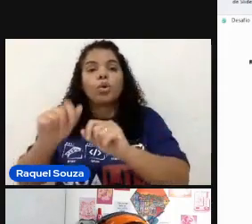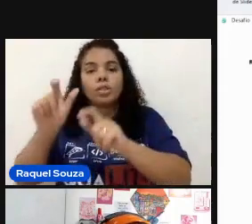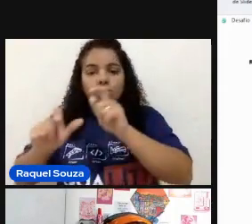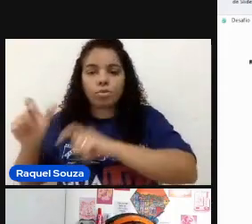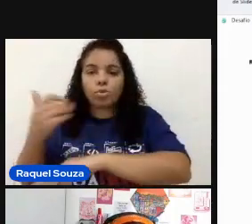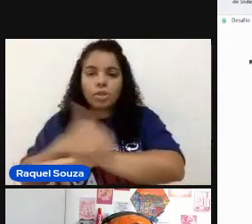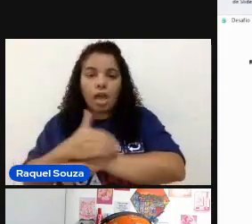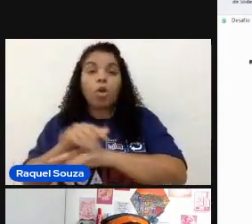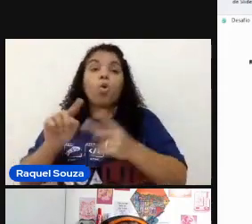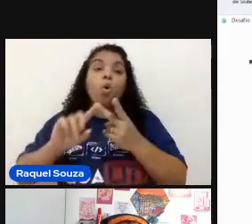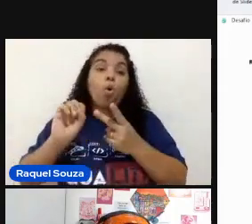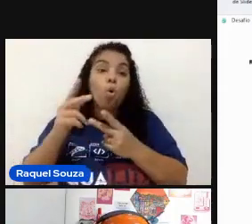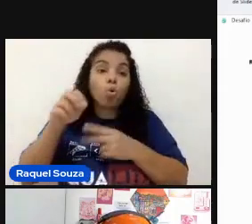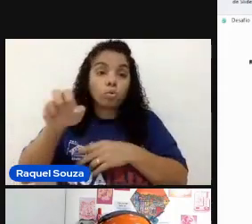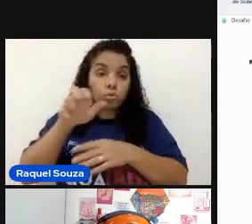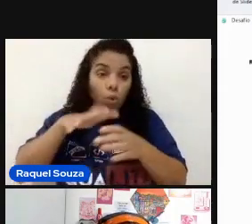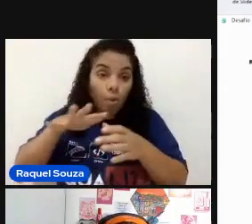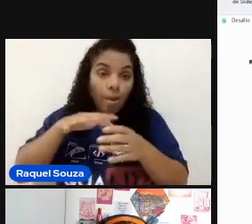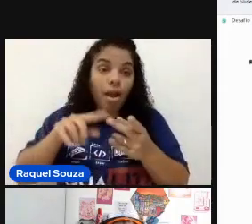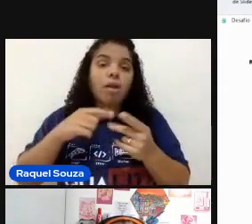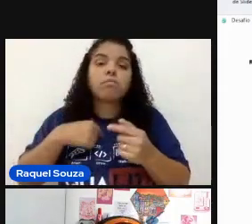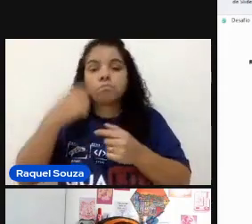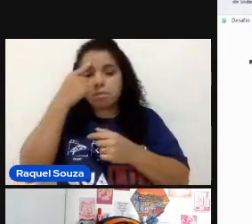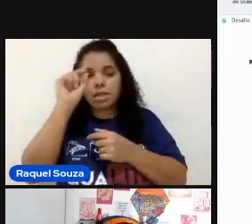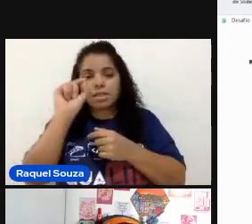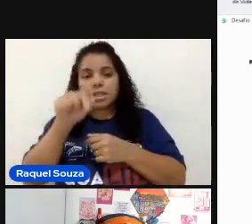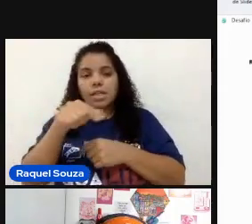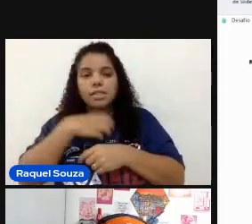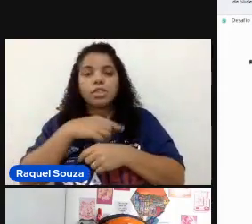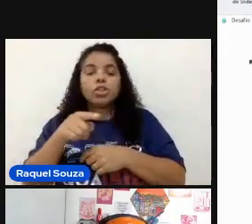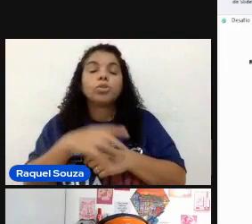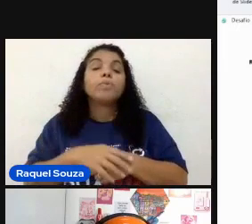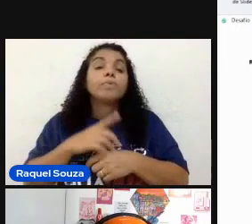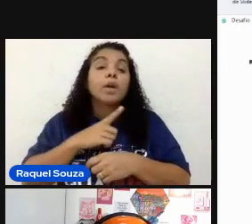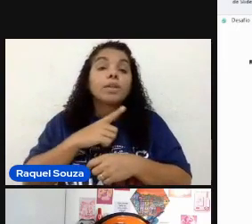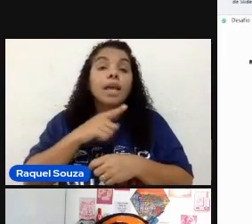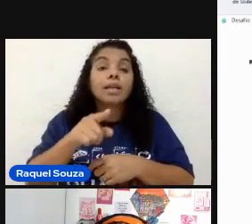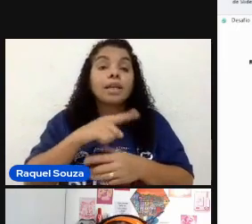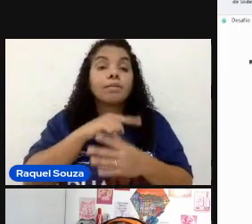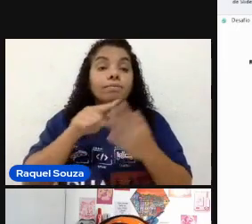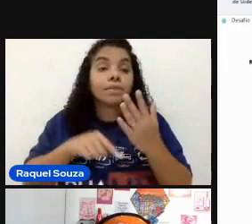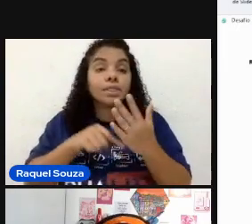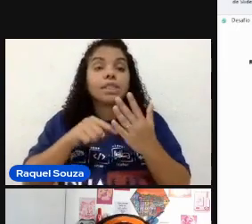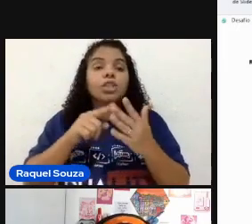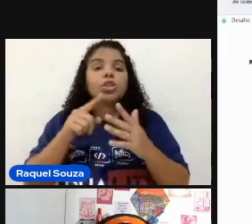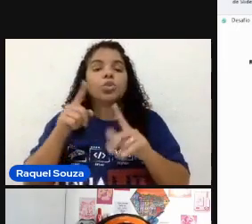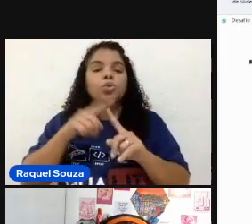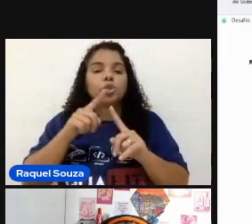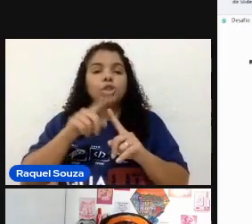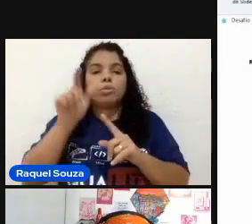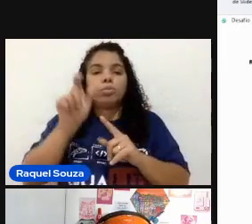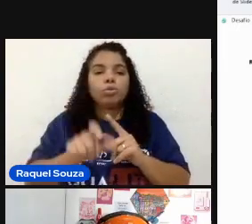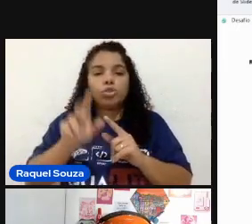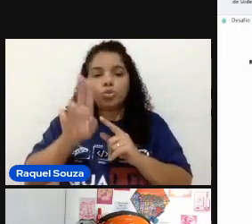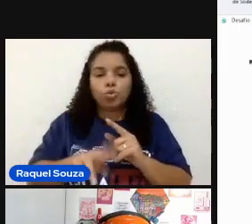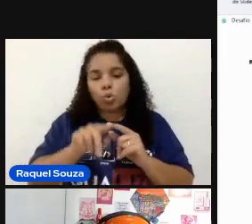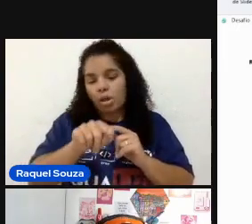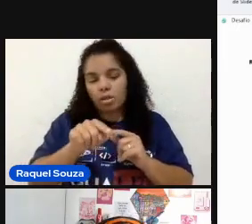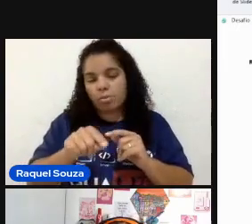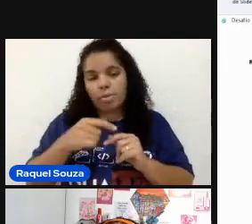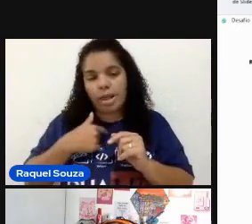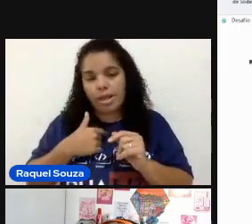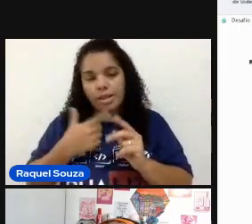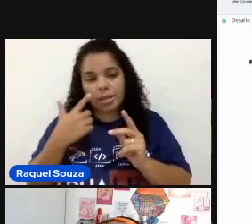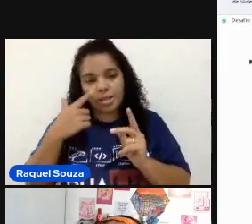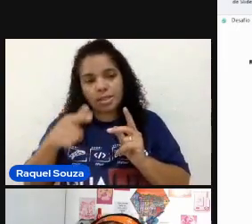de todo aquele bairro que seja. A gente tem que pensar nesse sentido. Então, aqui a gente tem 5 tipos de usuários para essa minha solução.